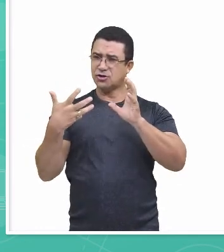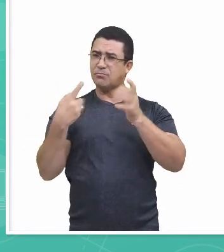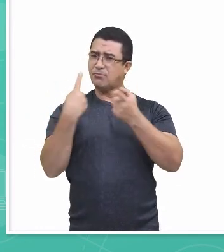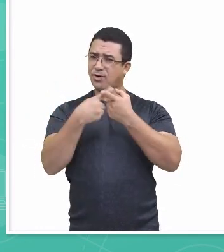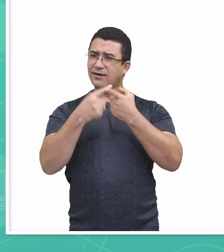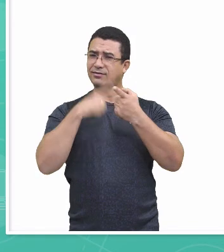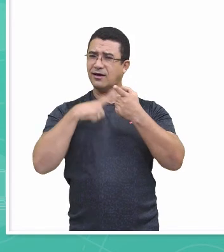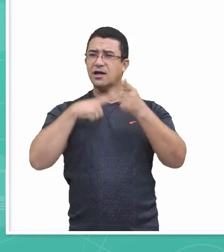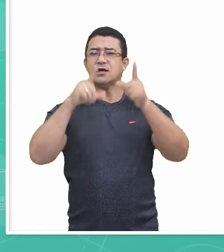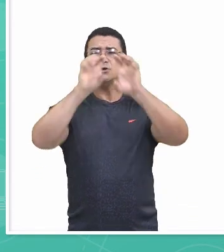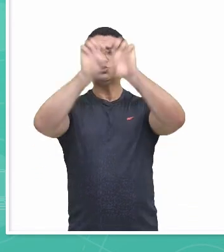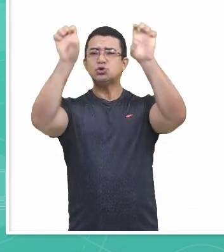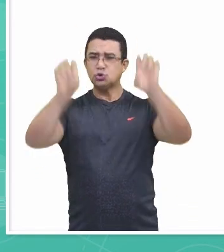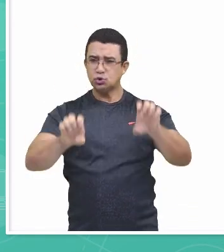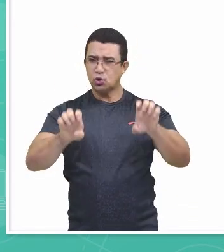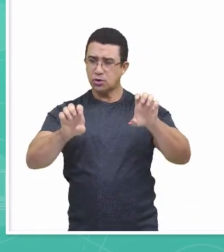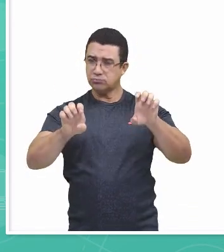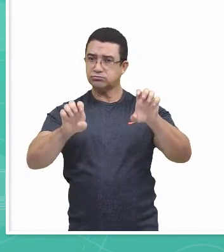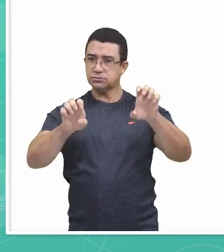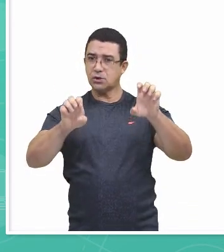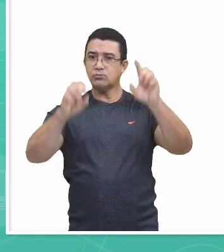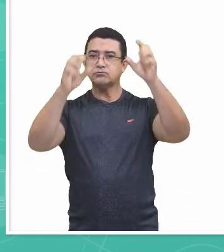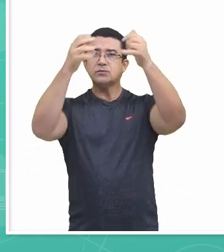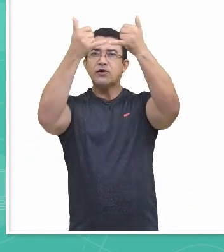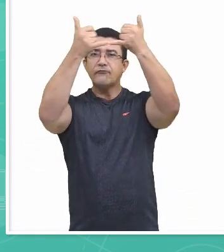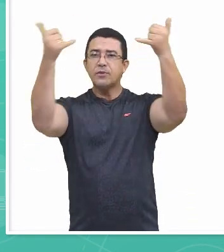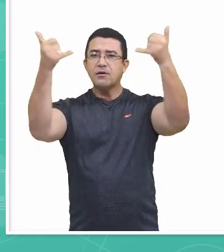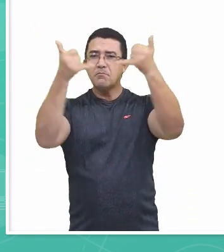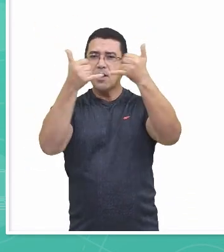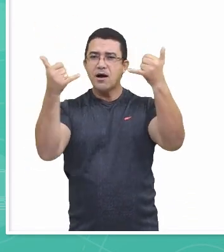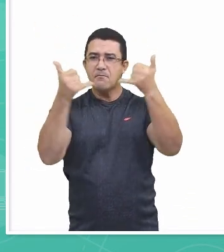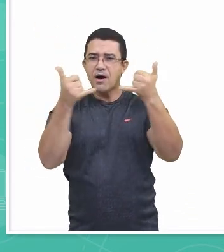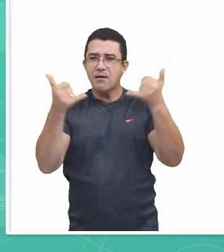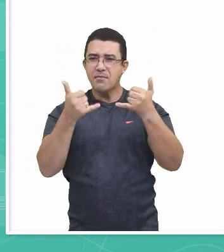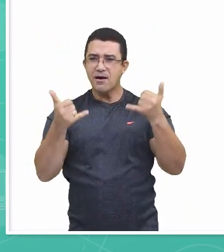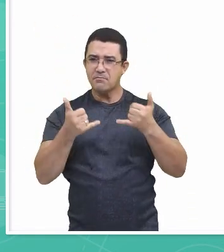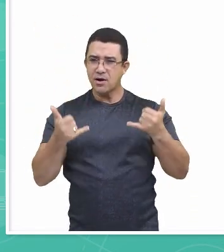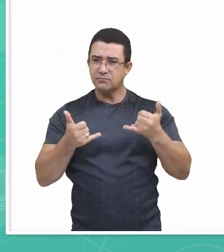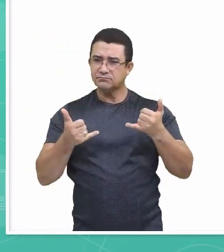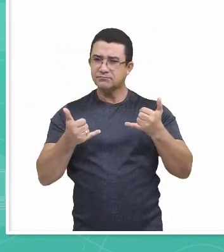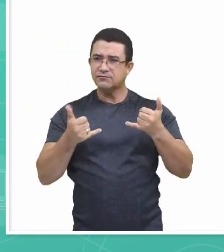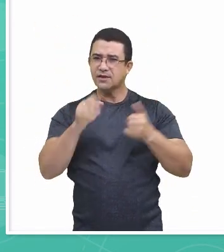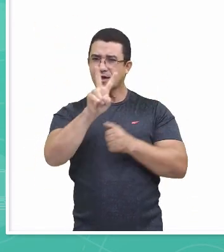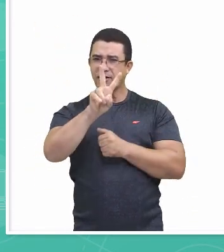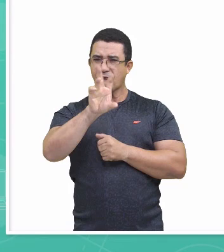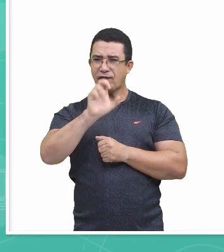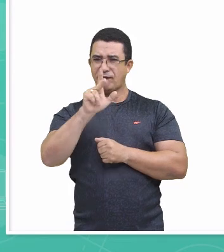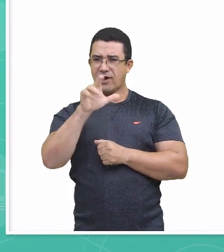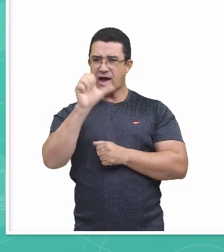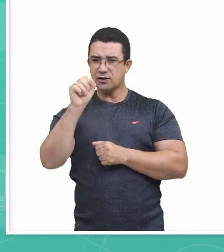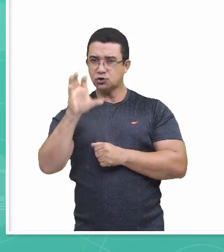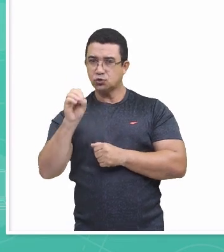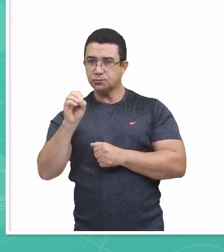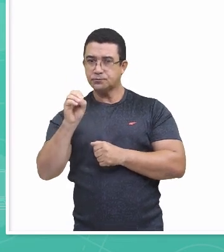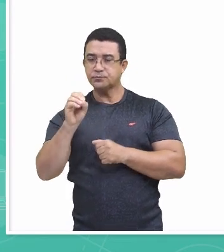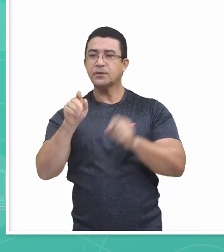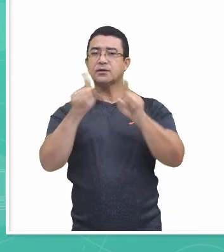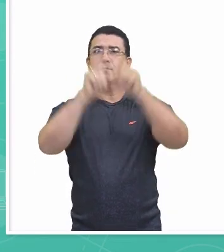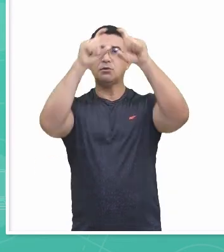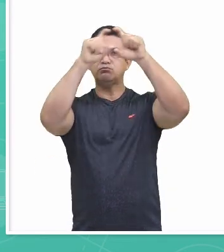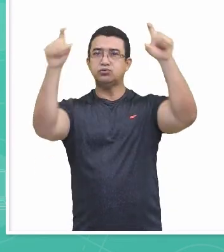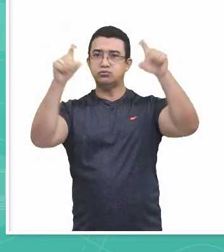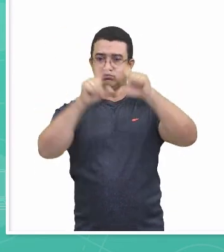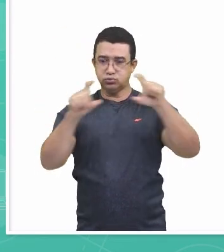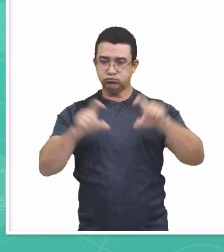versos. Aquelas linhas, né? Aquelas linhas, eu sei que você já sabe. Então, olha só. Em estrofes, que são